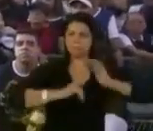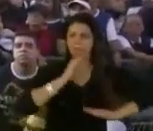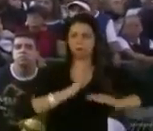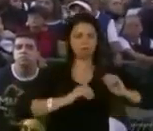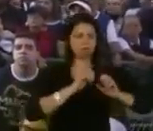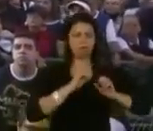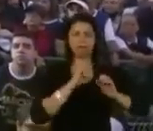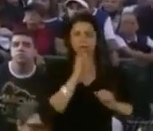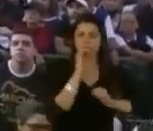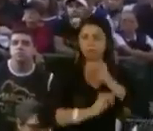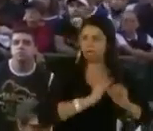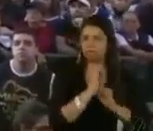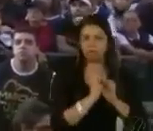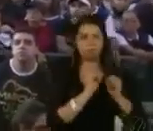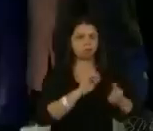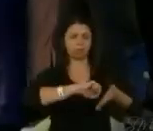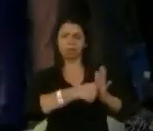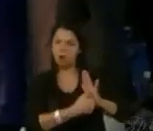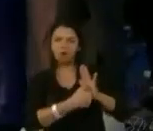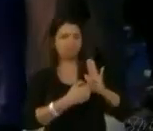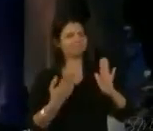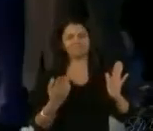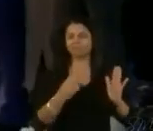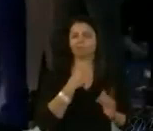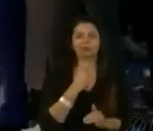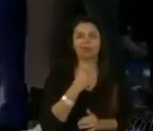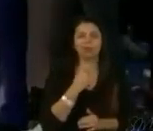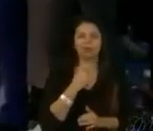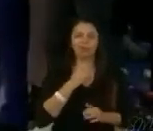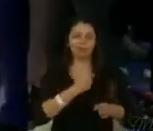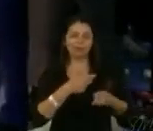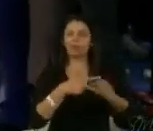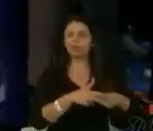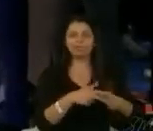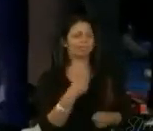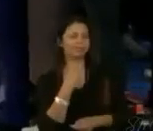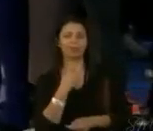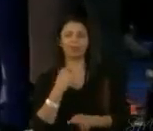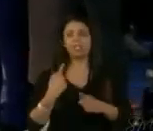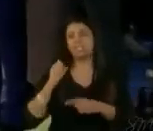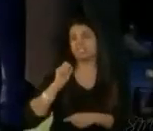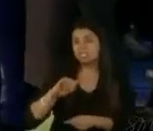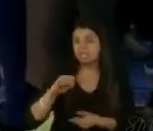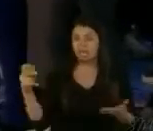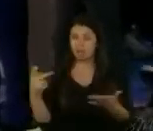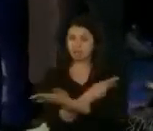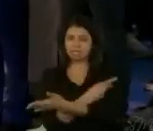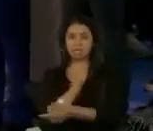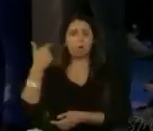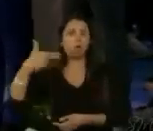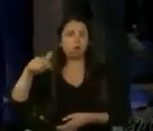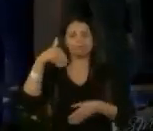destravar. E se isso acontecer, vai ter que ter outra eleição. Porque nós não vamos